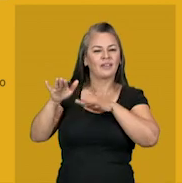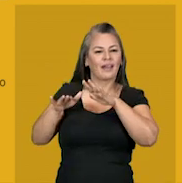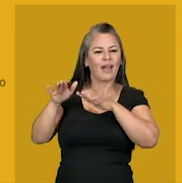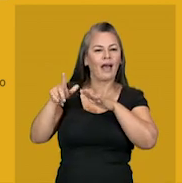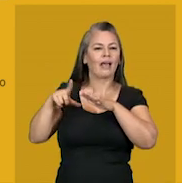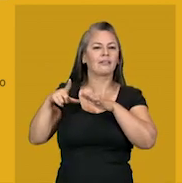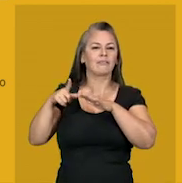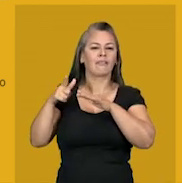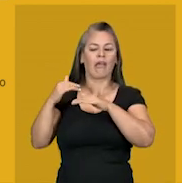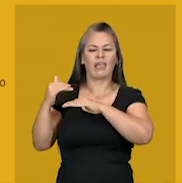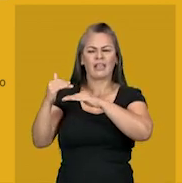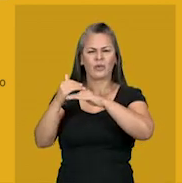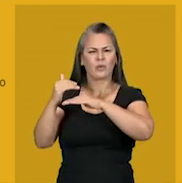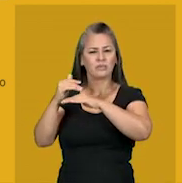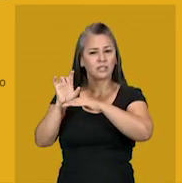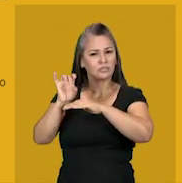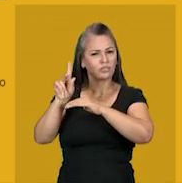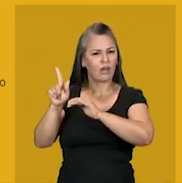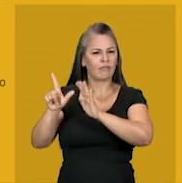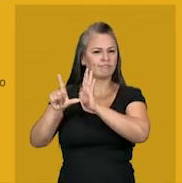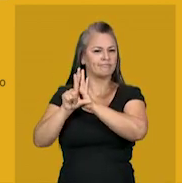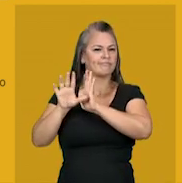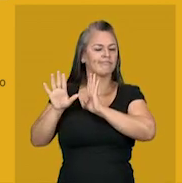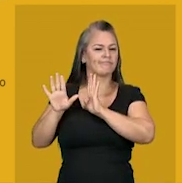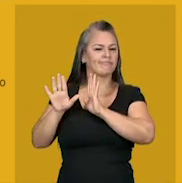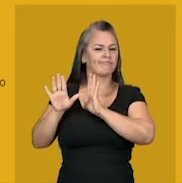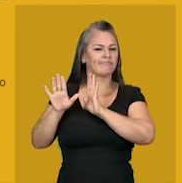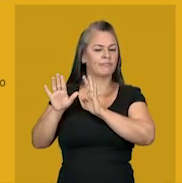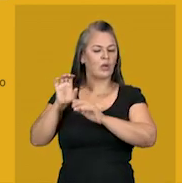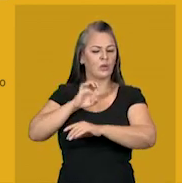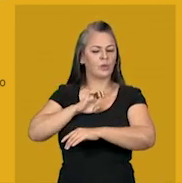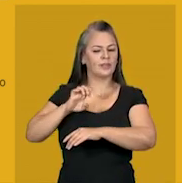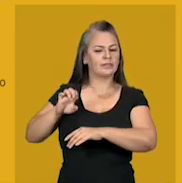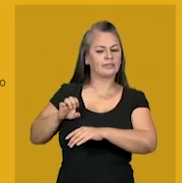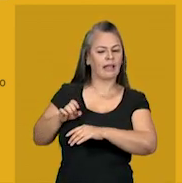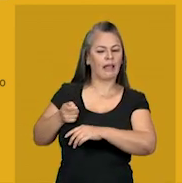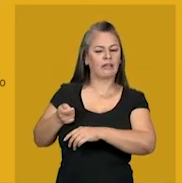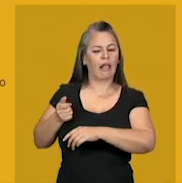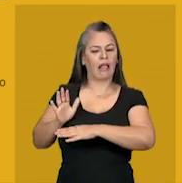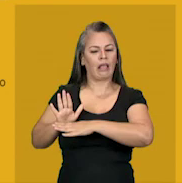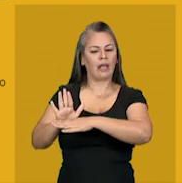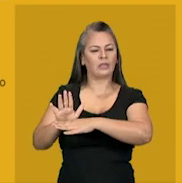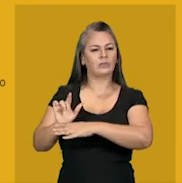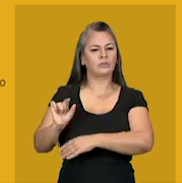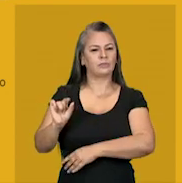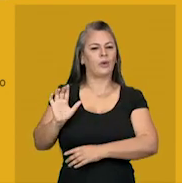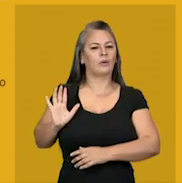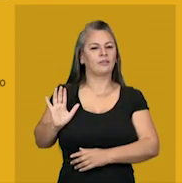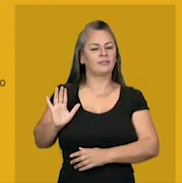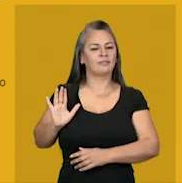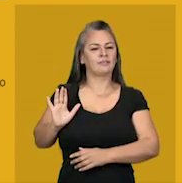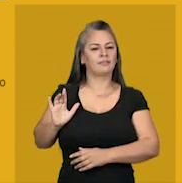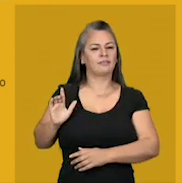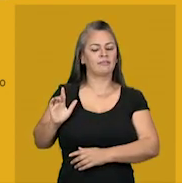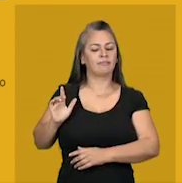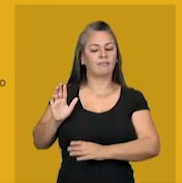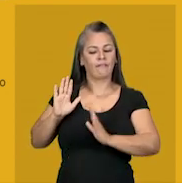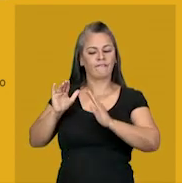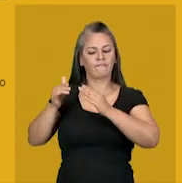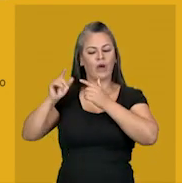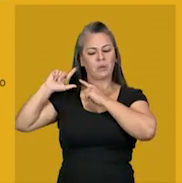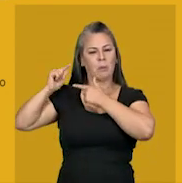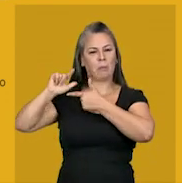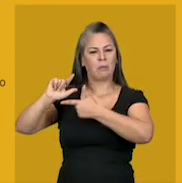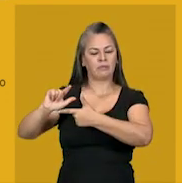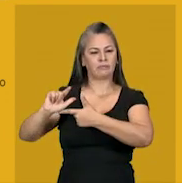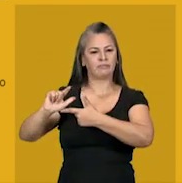apenas formal na lei, né, o Estado mínimo que não intervém muito na economia, nem na sociedade, ideias mais conservadoras e